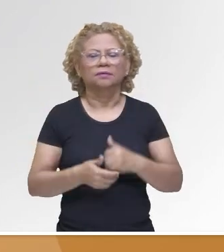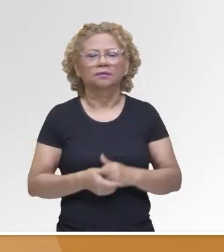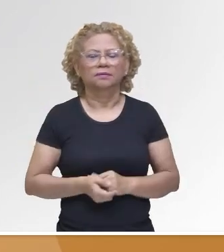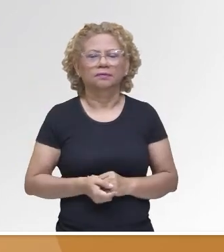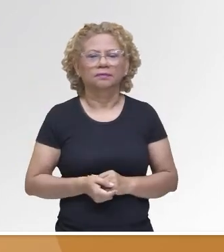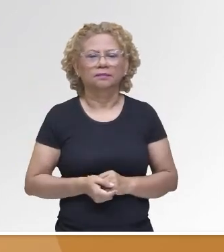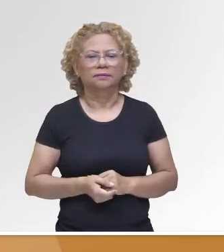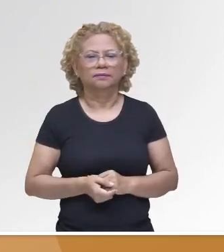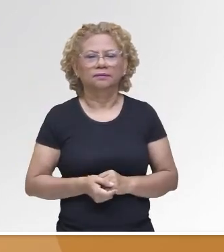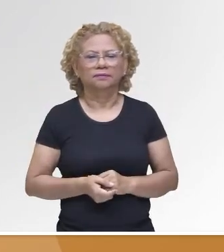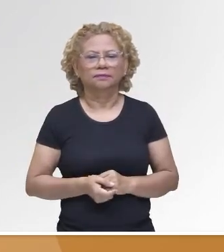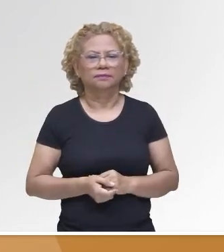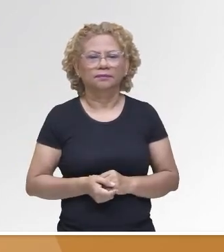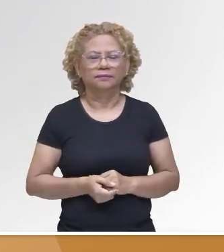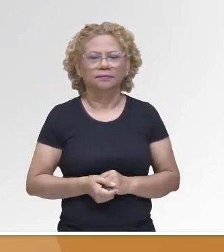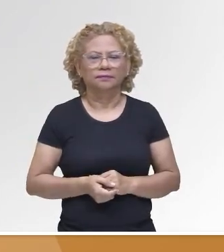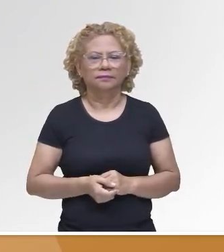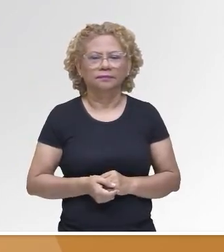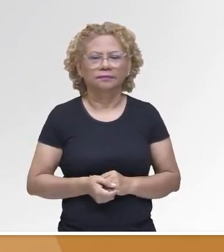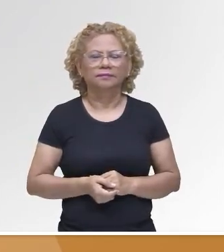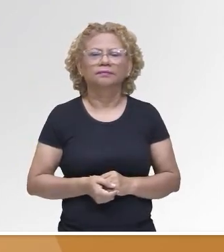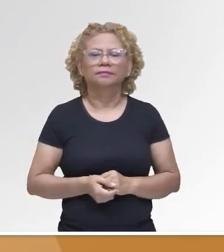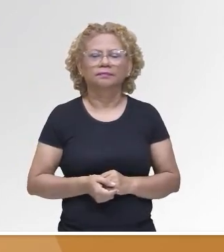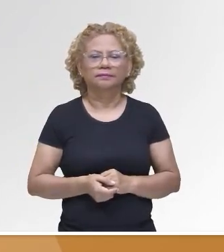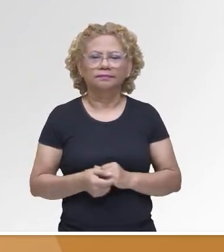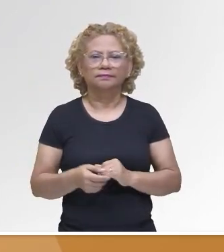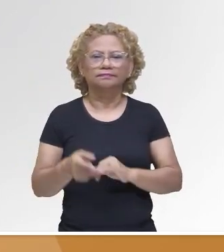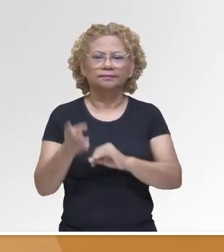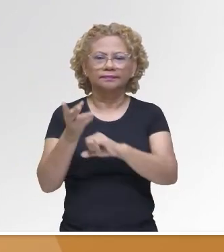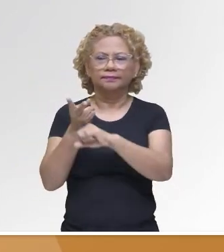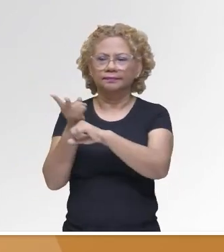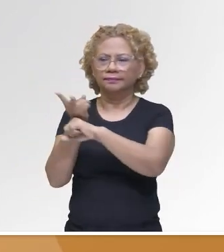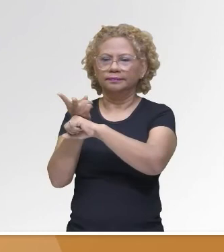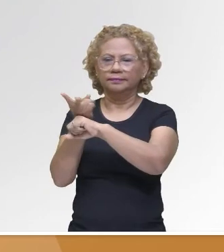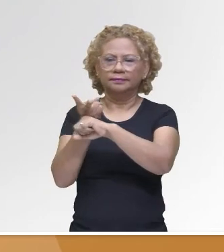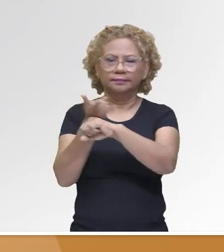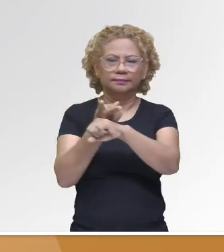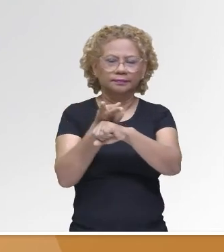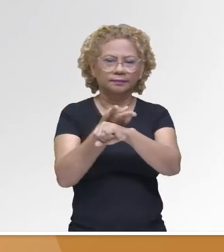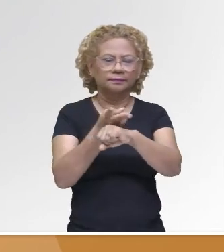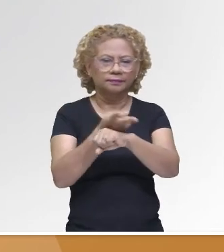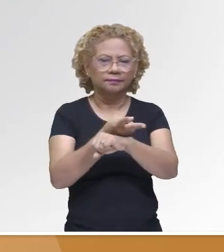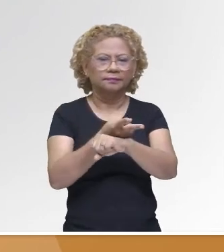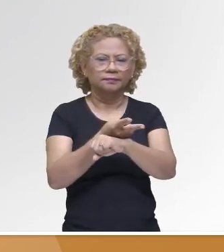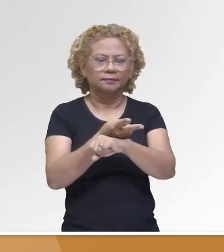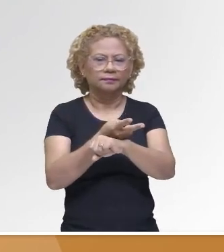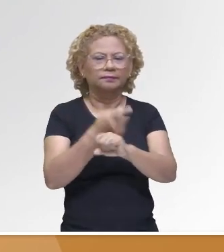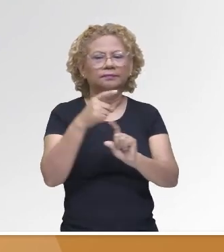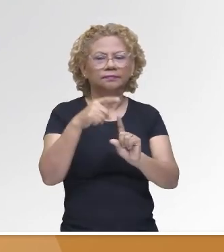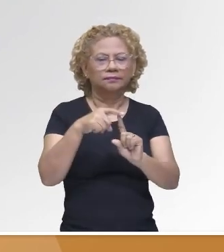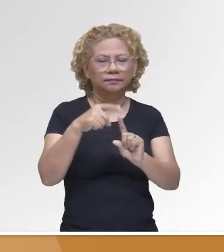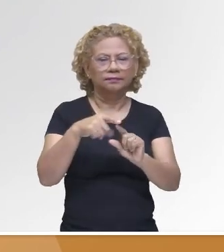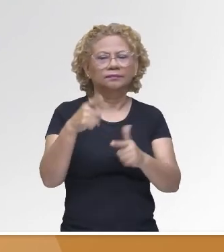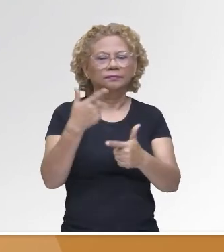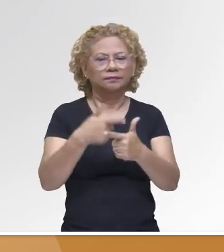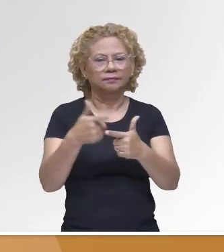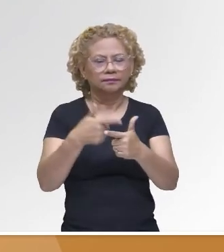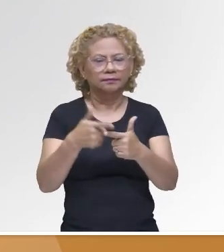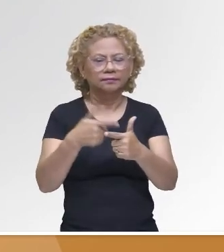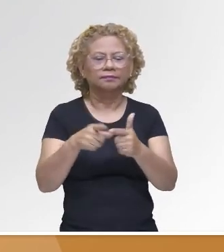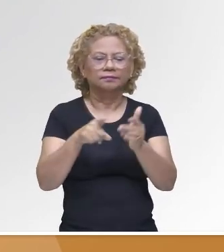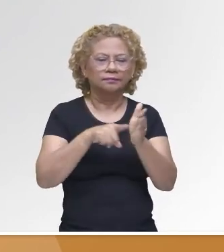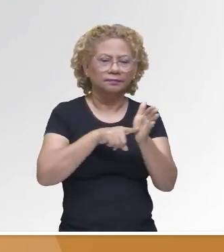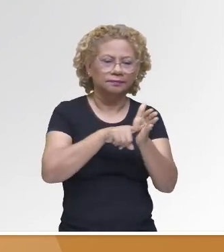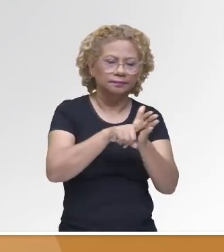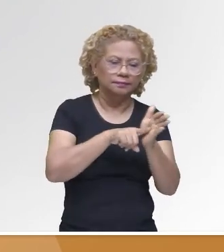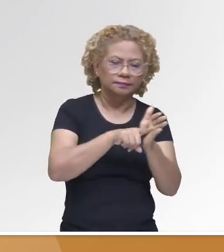né? Então ele vai procurar saber tudo que está ligado àquele problema. ele vai pesquisar em campo,